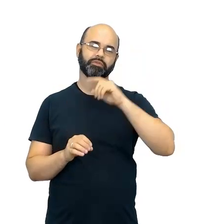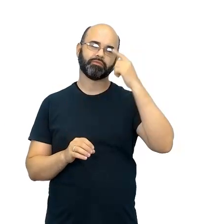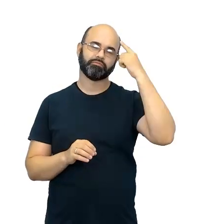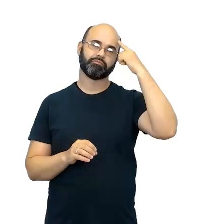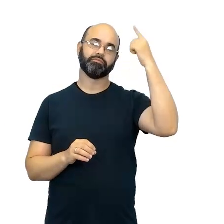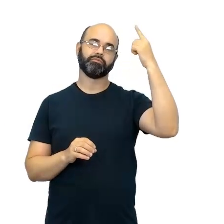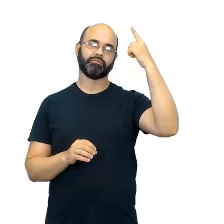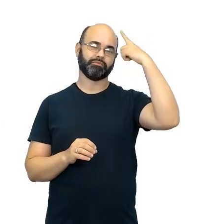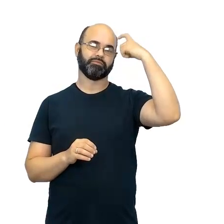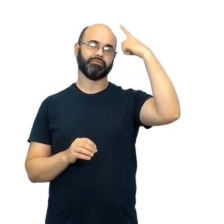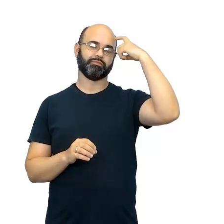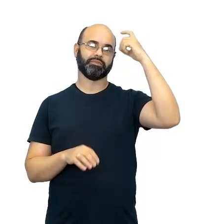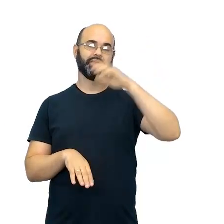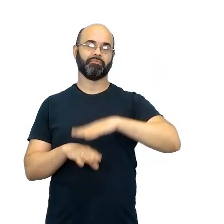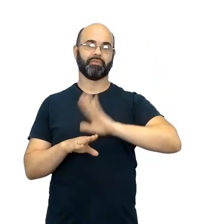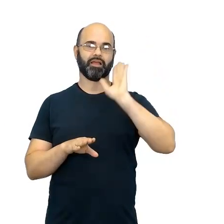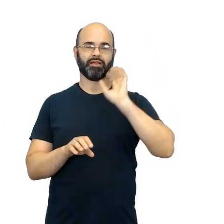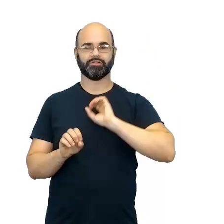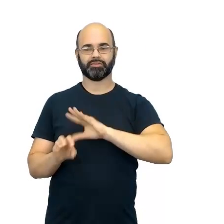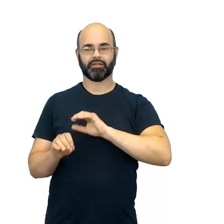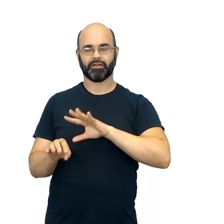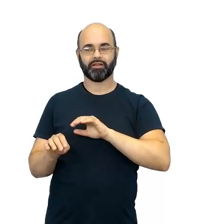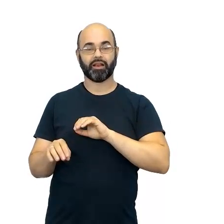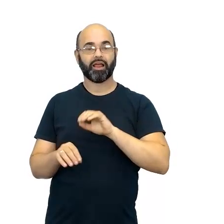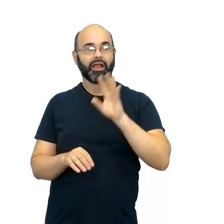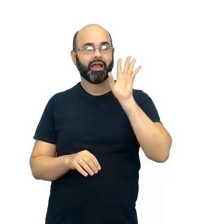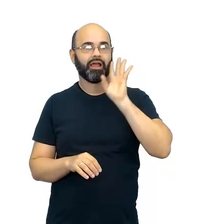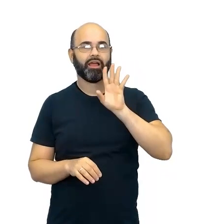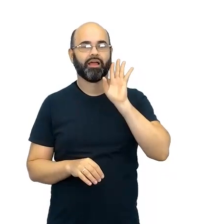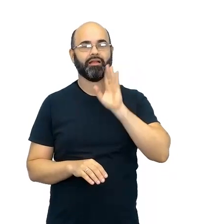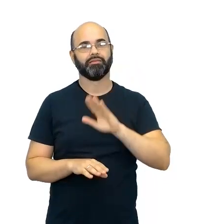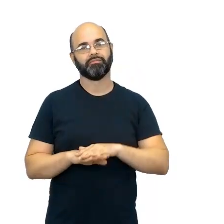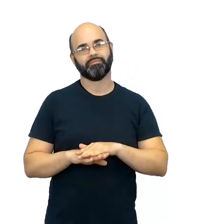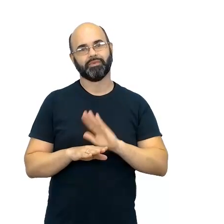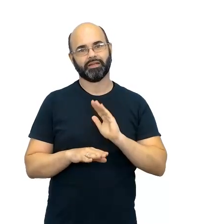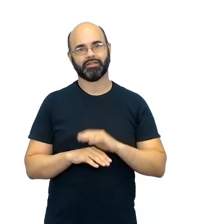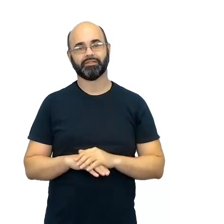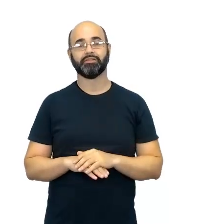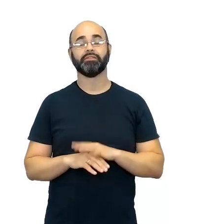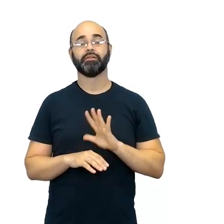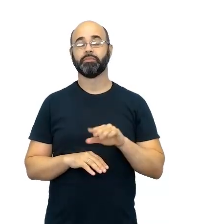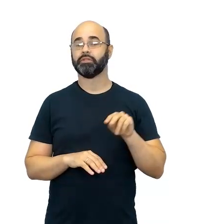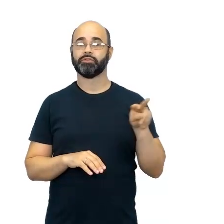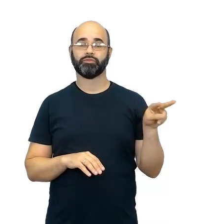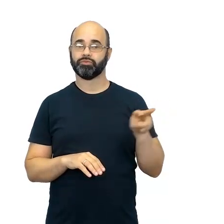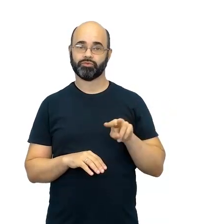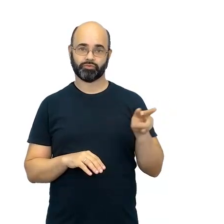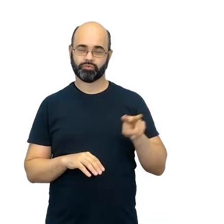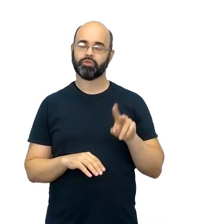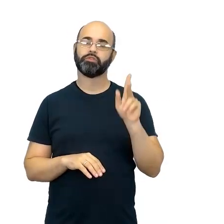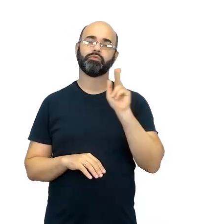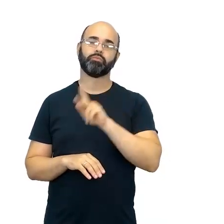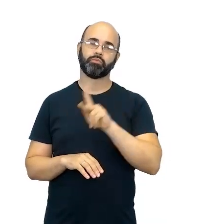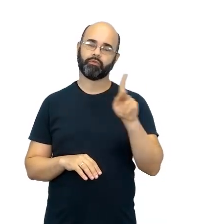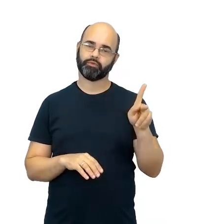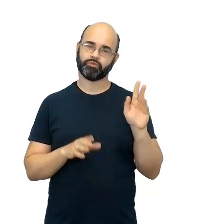ambos, né, tanto o anterior como esses 2 aqui, estão, né, voltados para o professor.